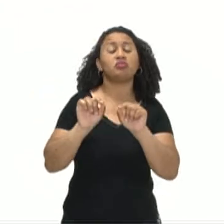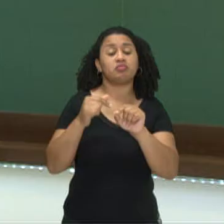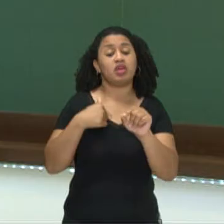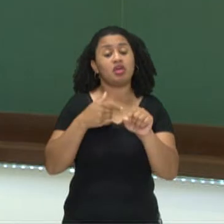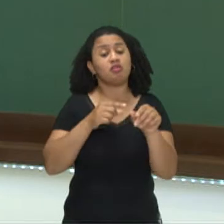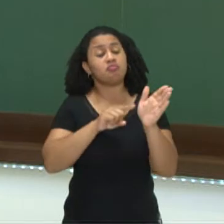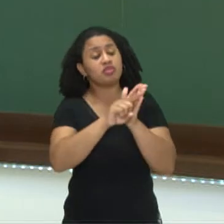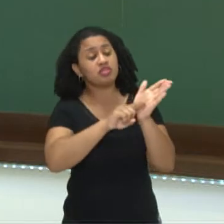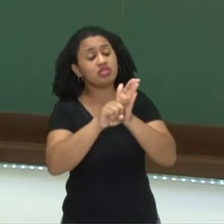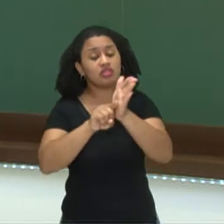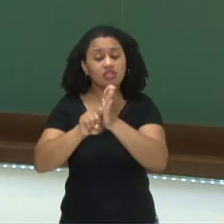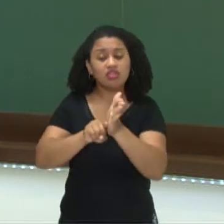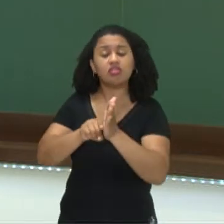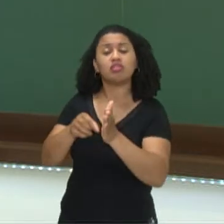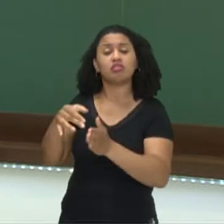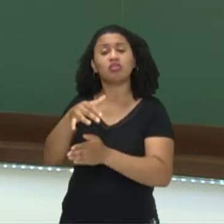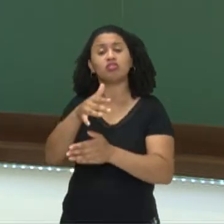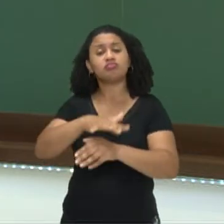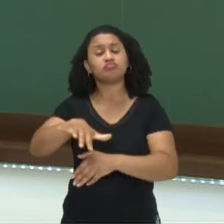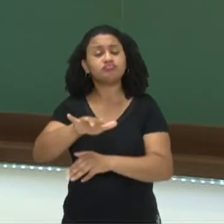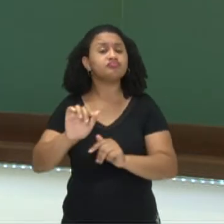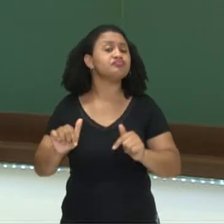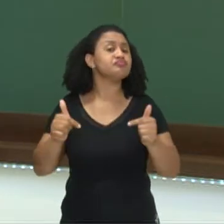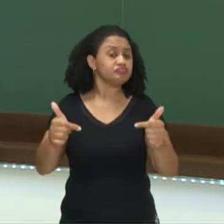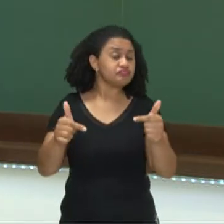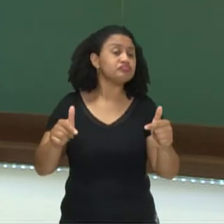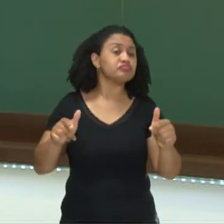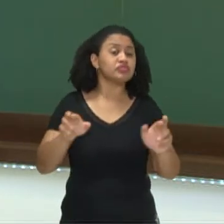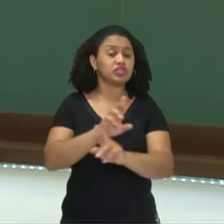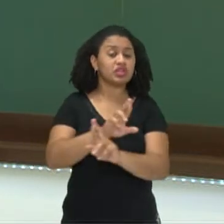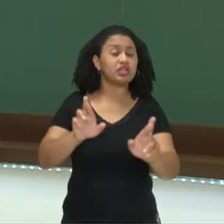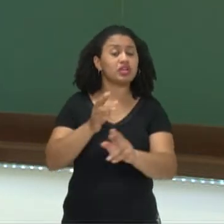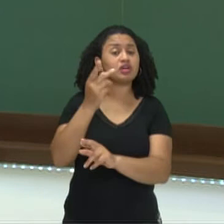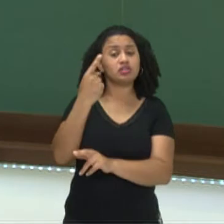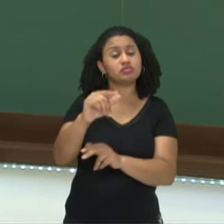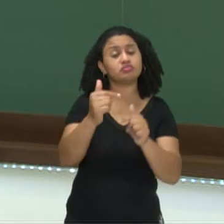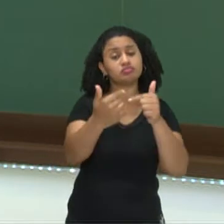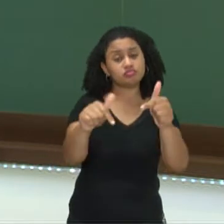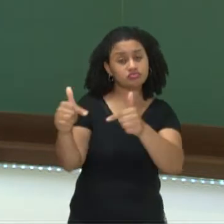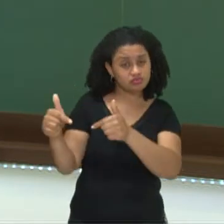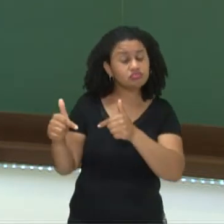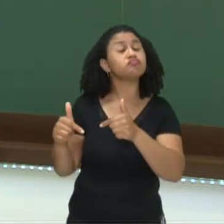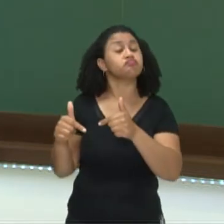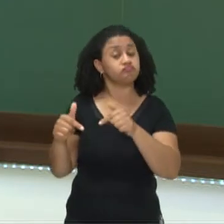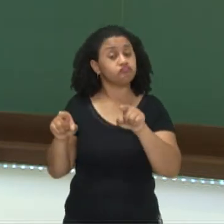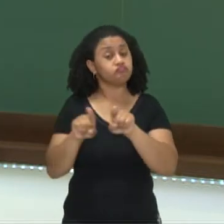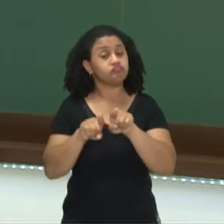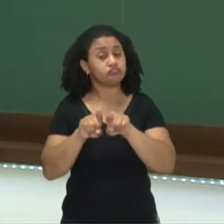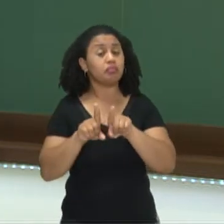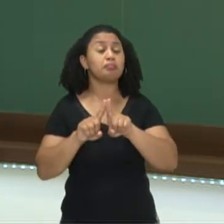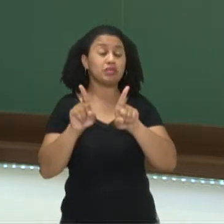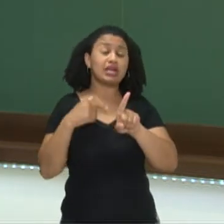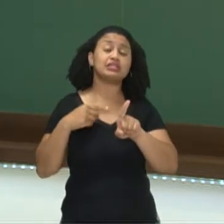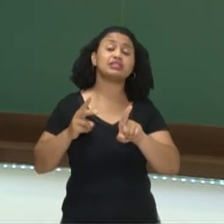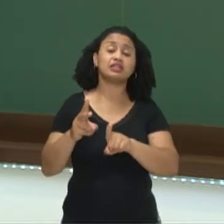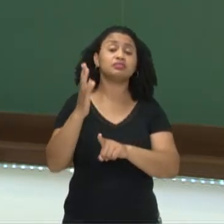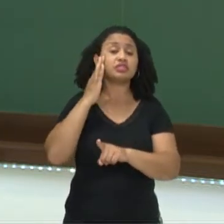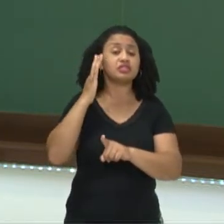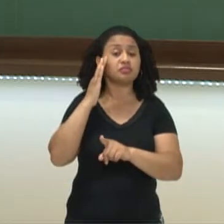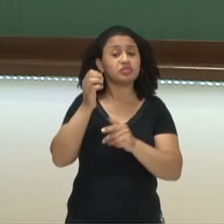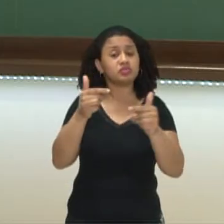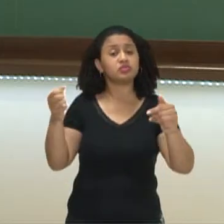investigue novas áreas de atuação que são correlacionadas com o que você trabalha, mas esteja atualizado.